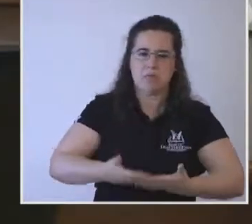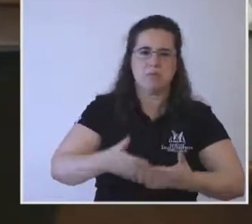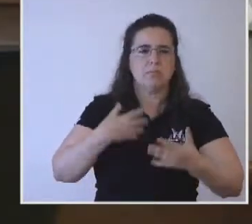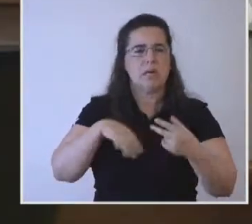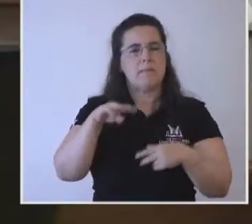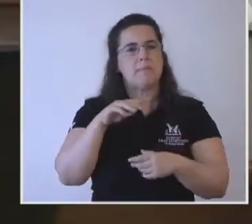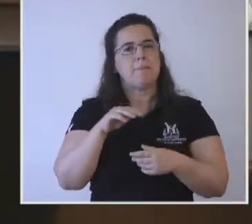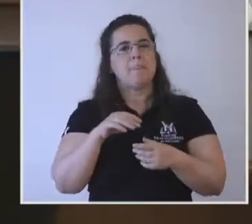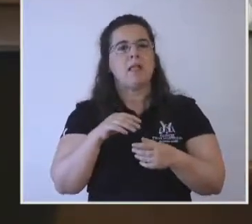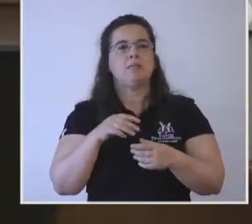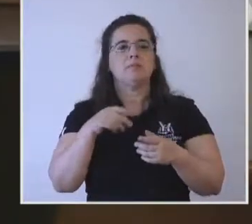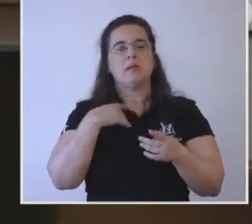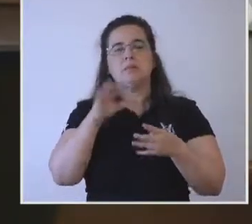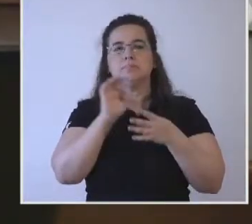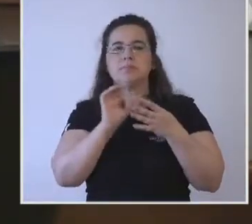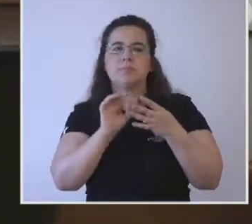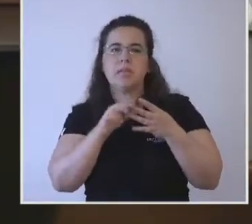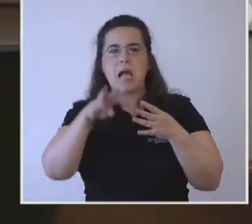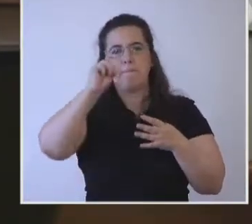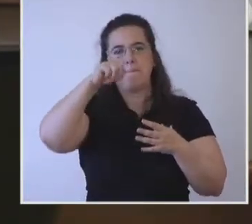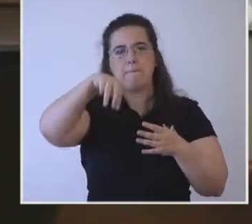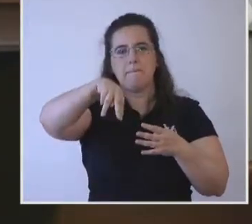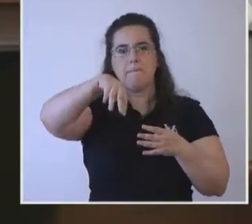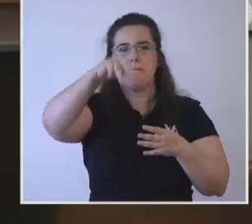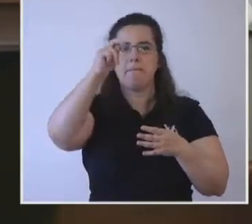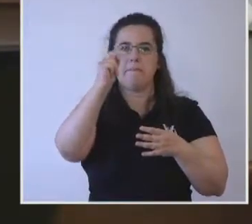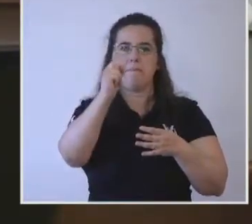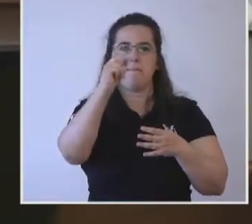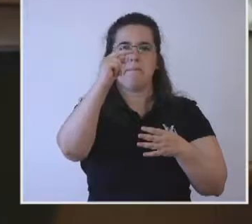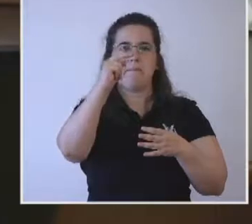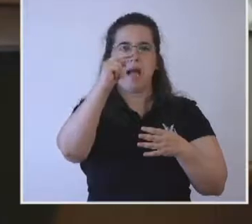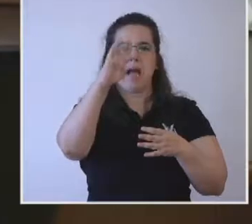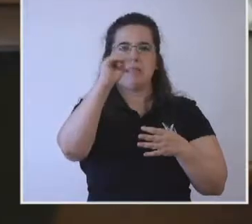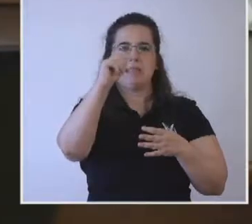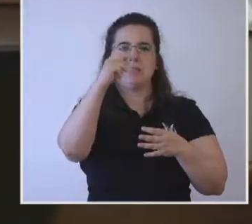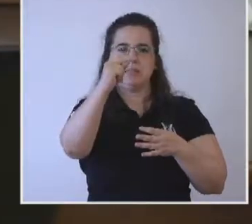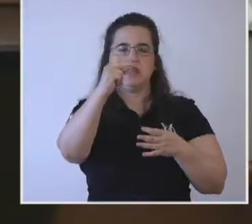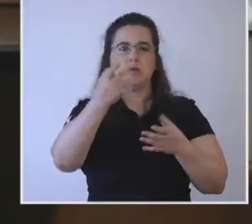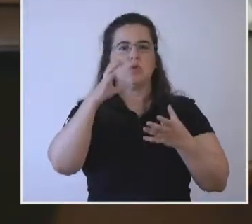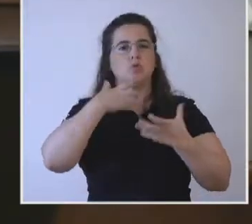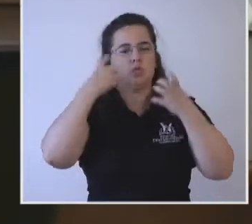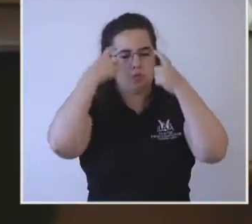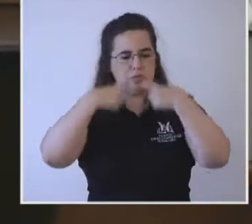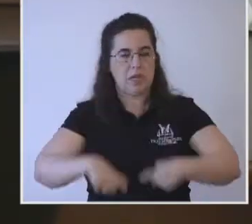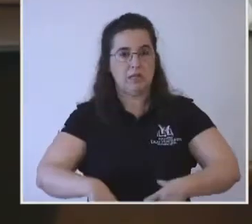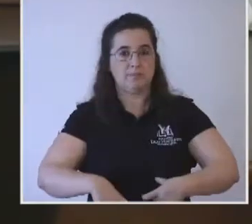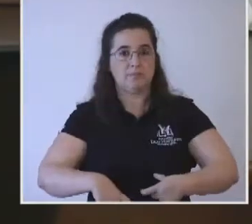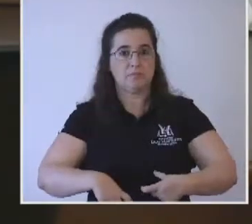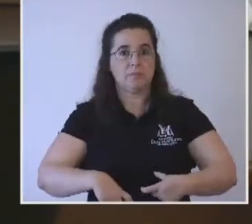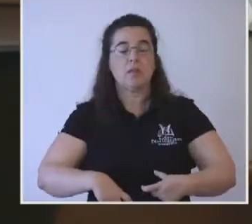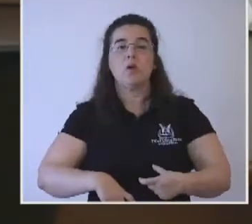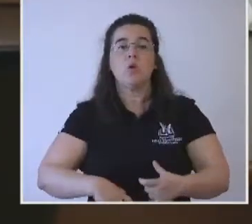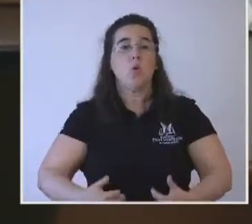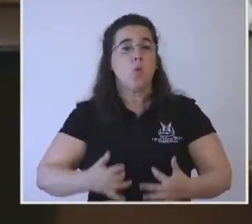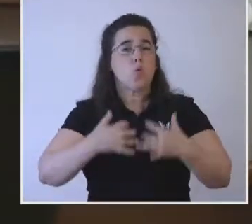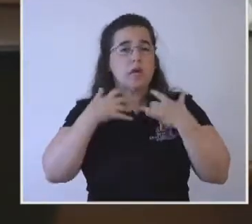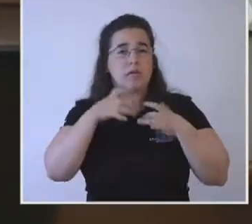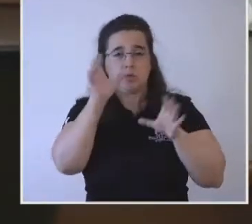é um estudo muito bem calibrado. O risco de um vegan ter cancro é francamente menor entre